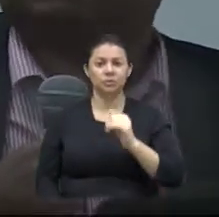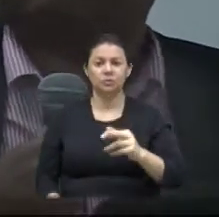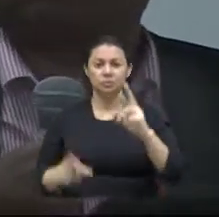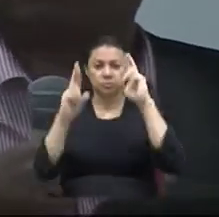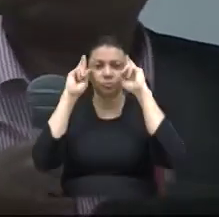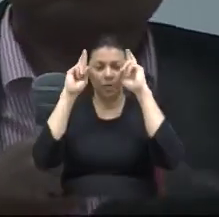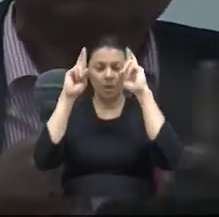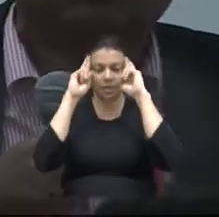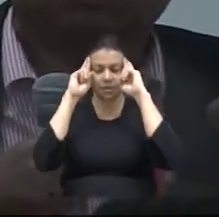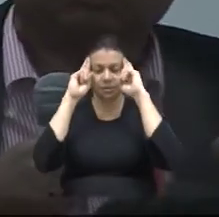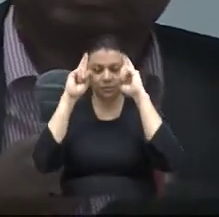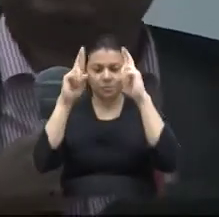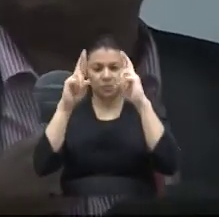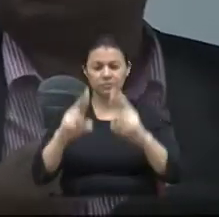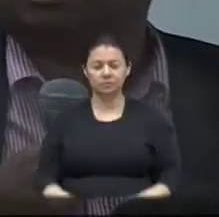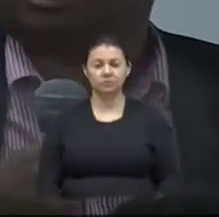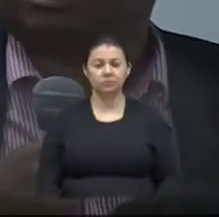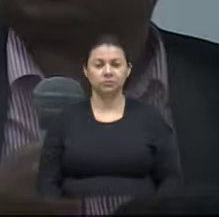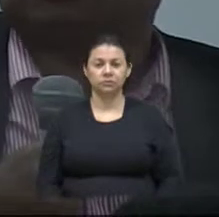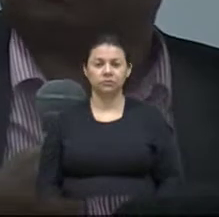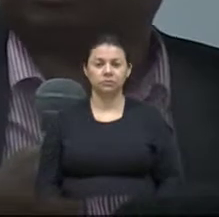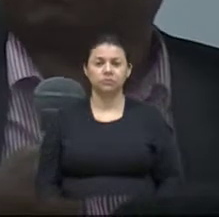a um